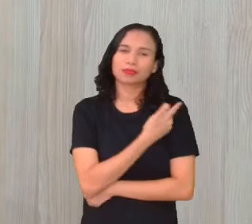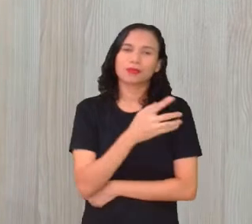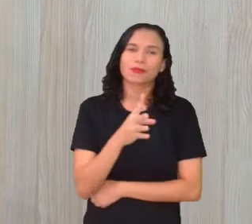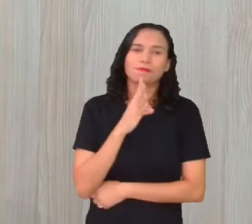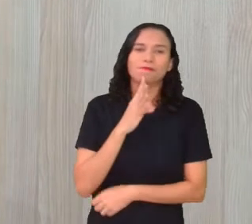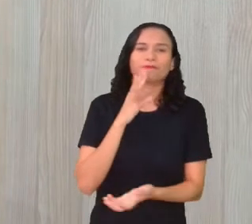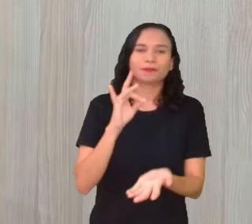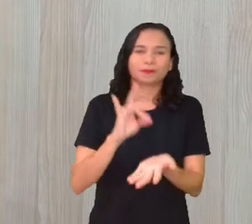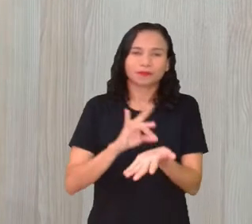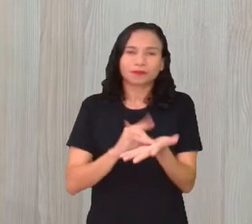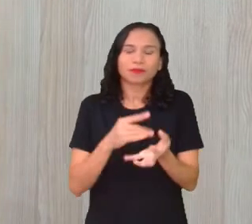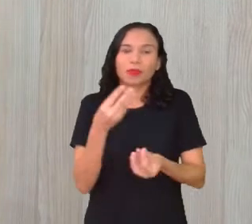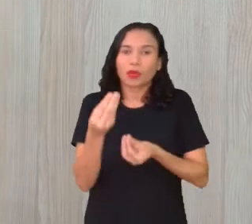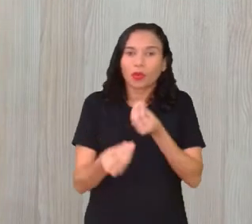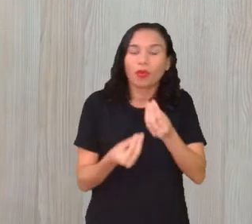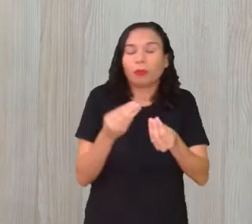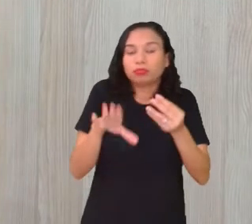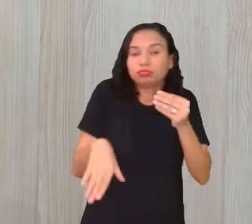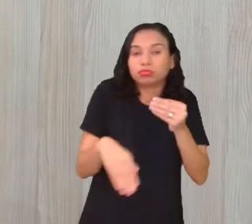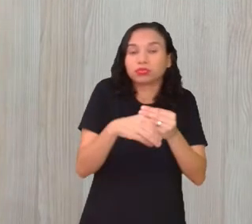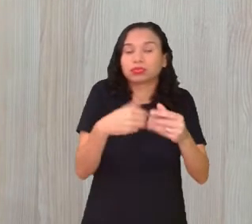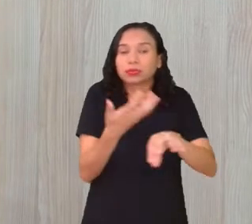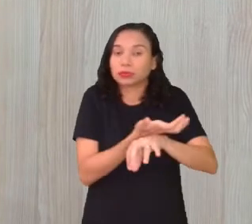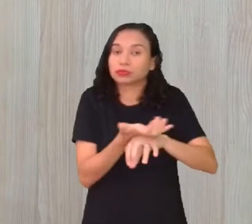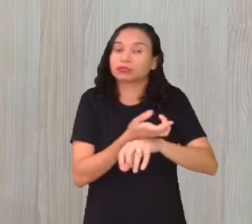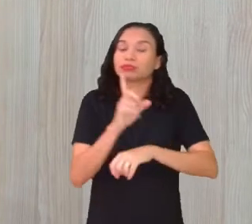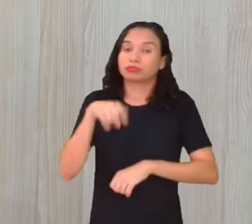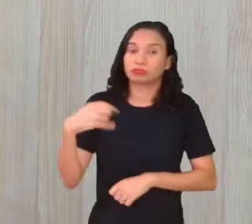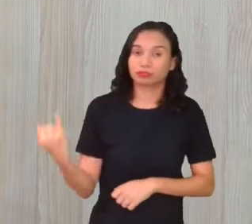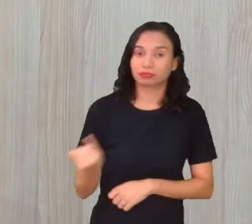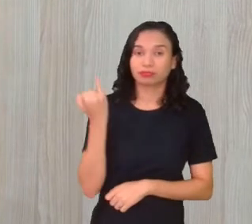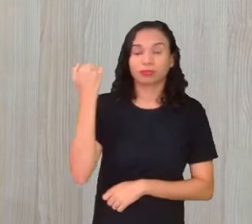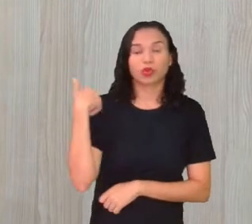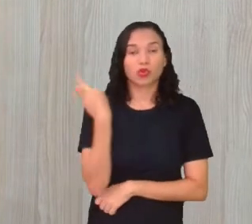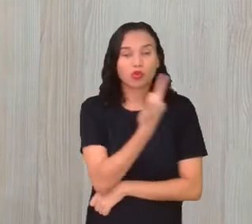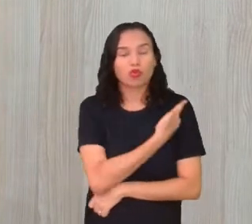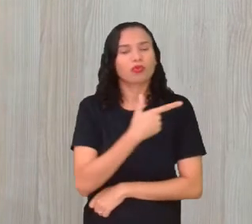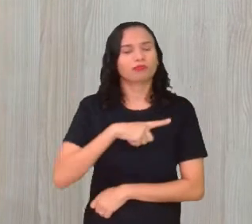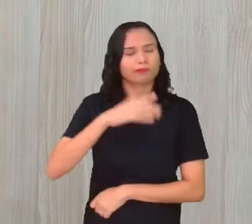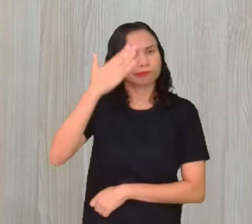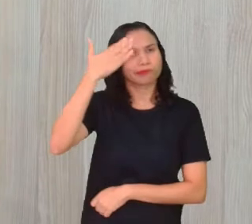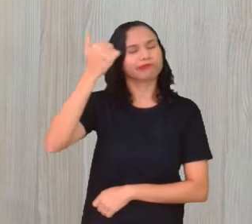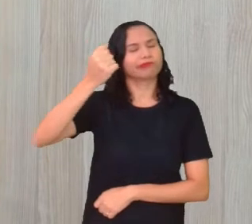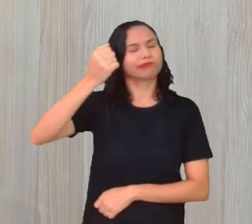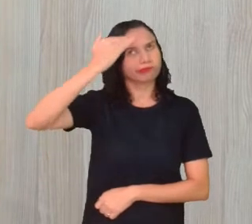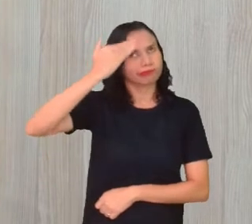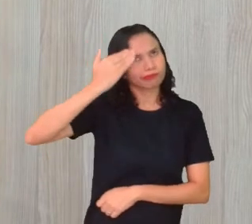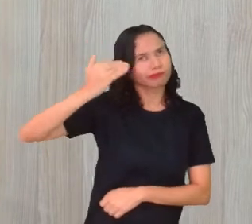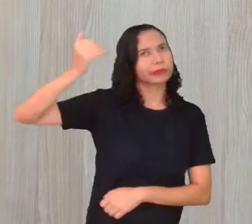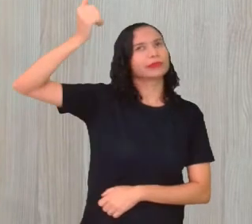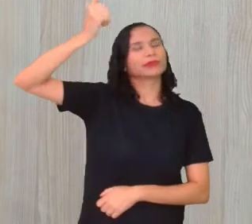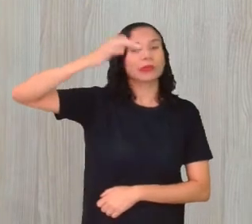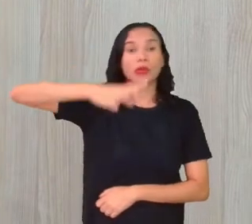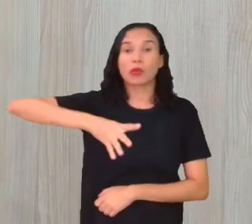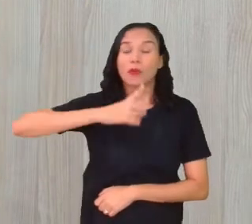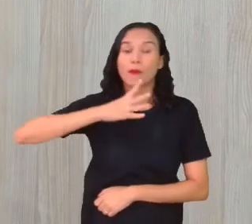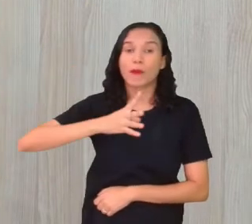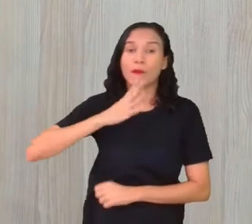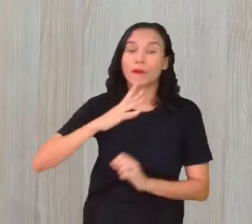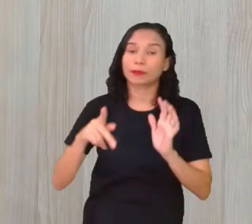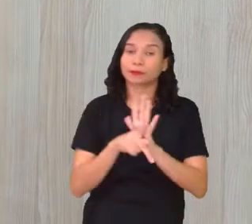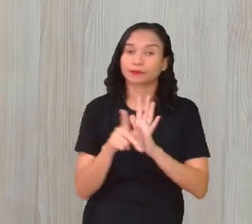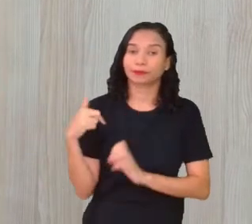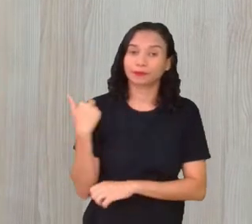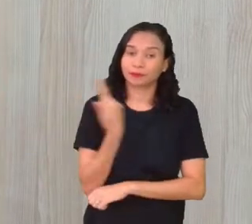né? Esse componente curricular que é tão importante a gente ficar sabido, conhecer da história do